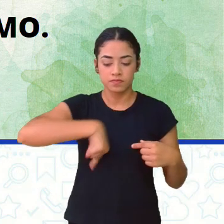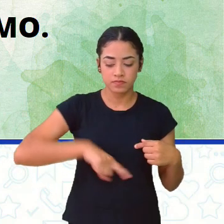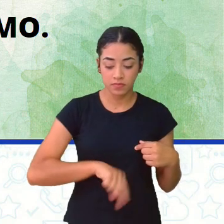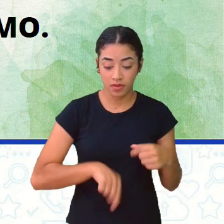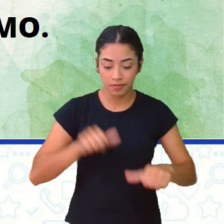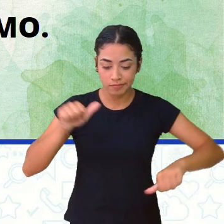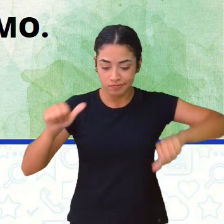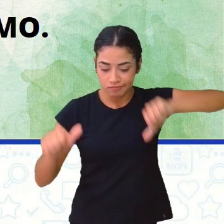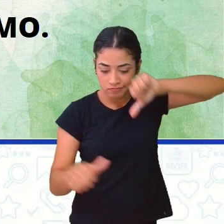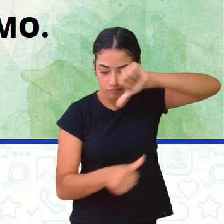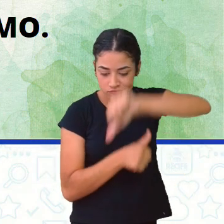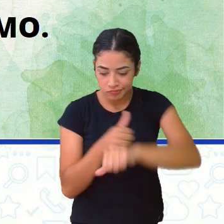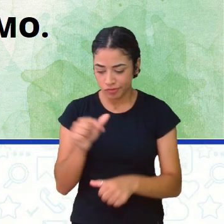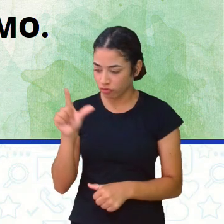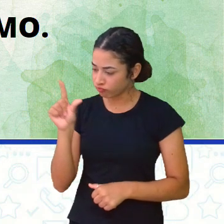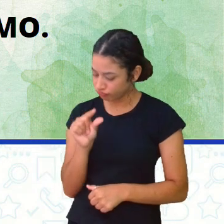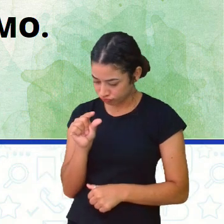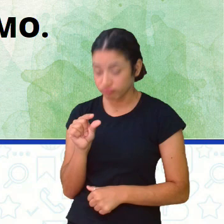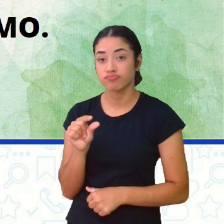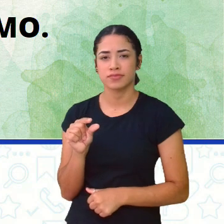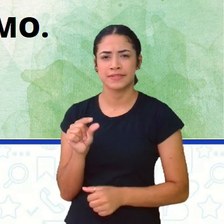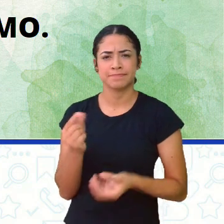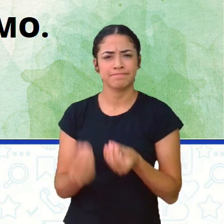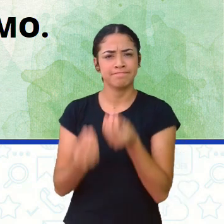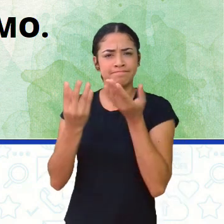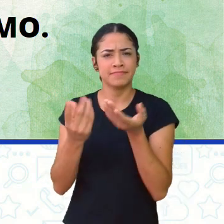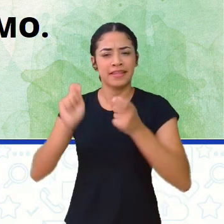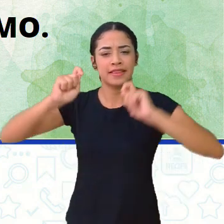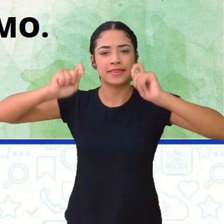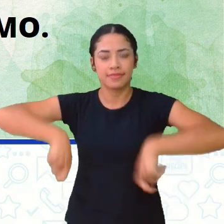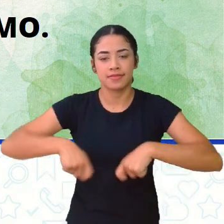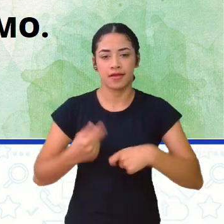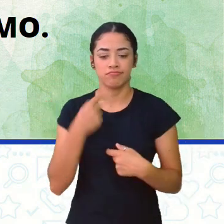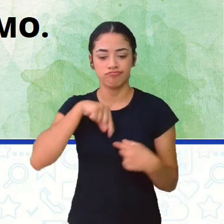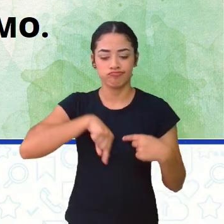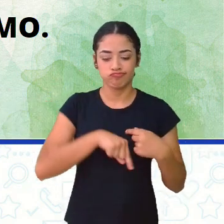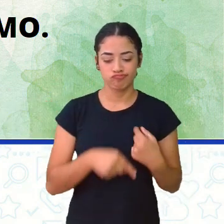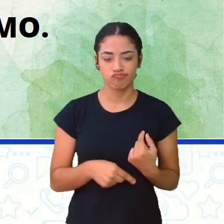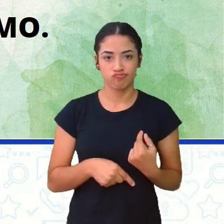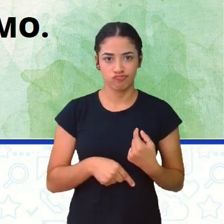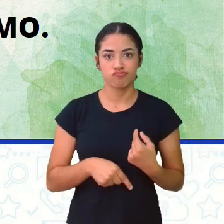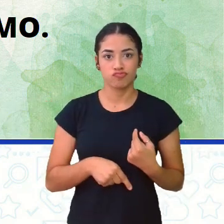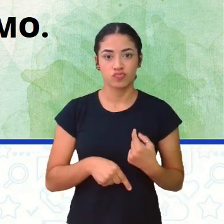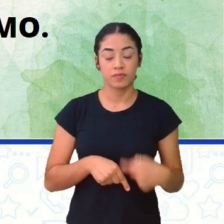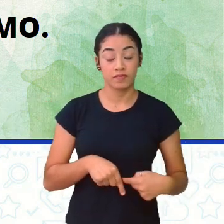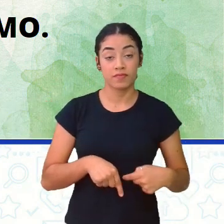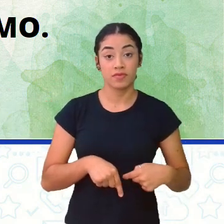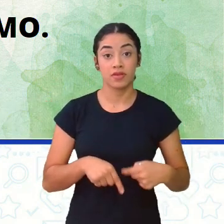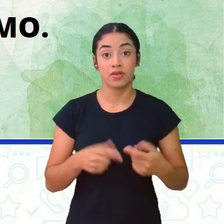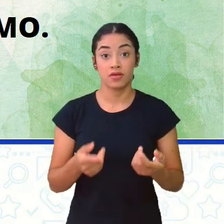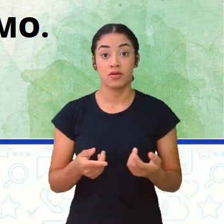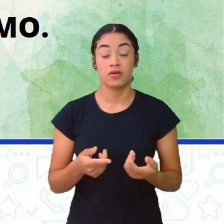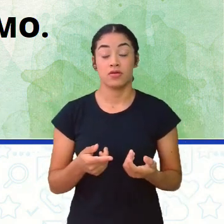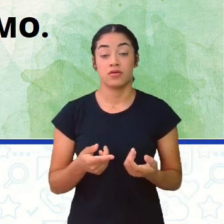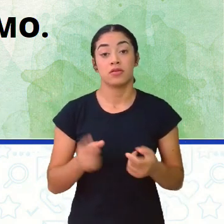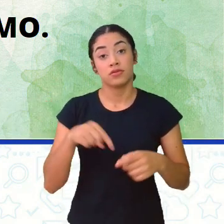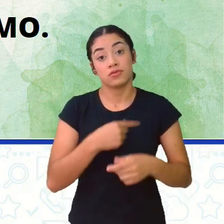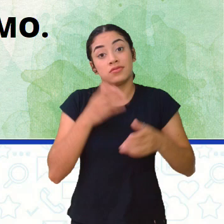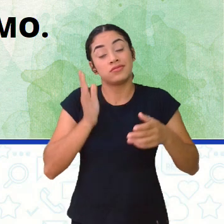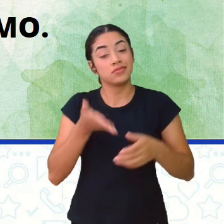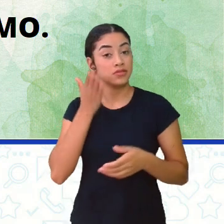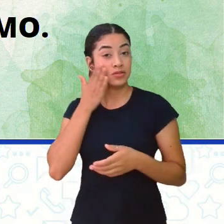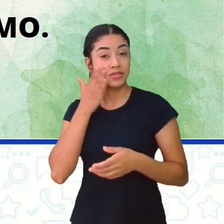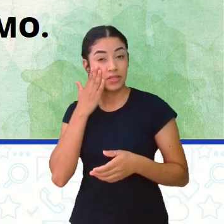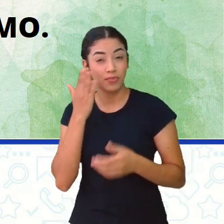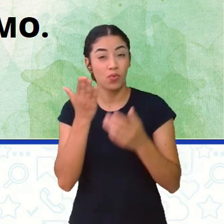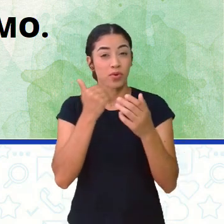em moléculas menores para que possam ser absorvidos pelo nosso organismo. Então, aí a gente sabe que esses alimentos vão ter